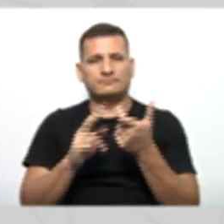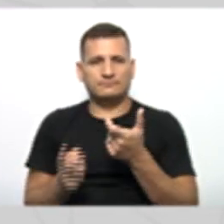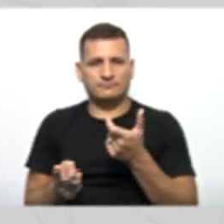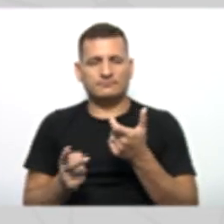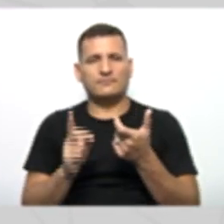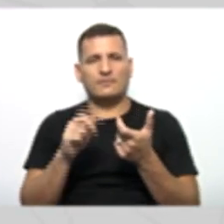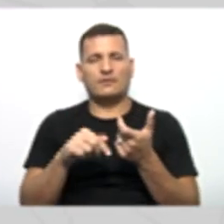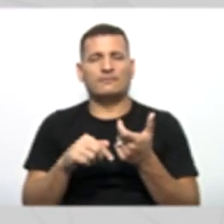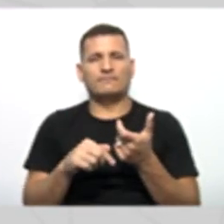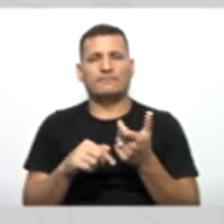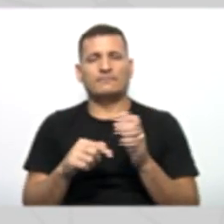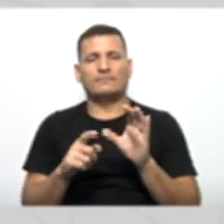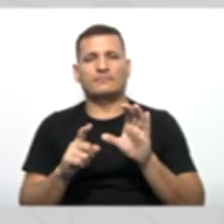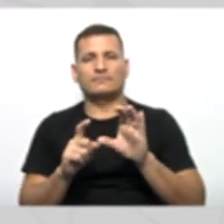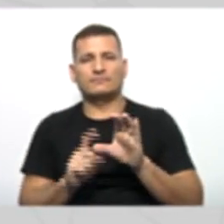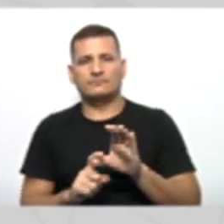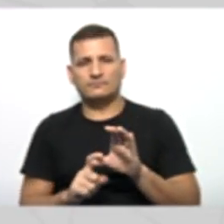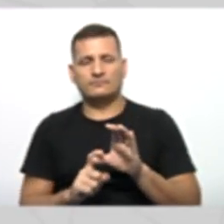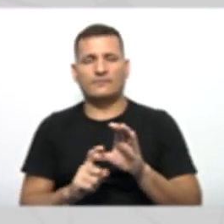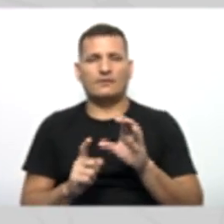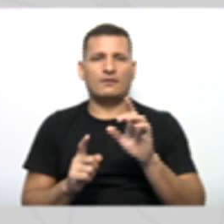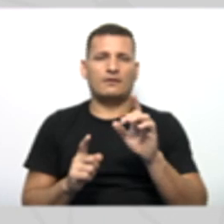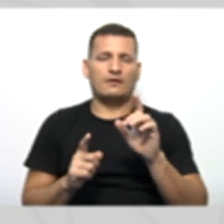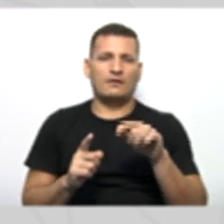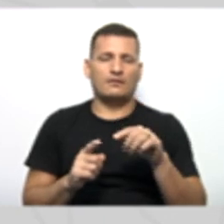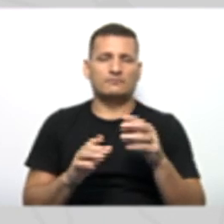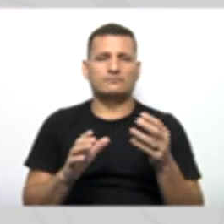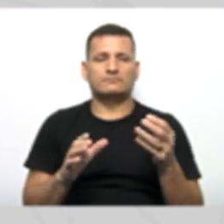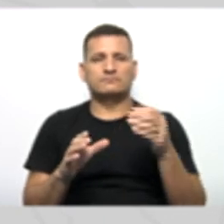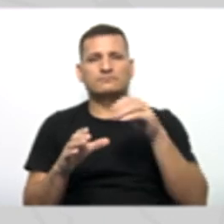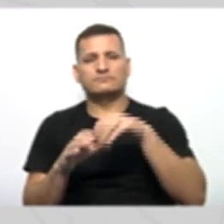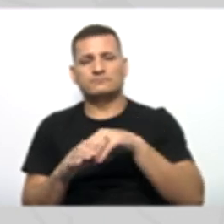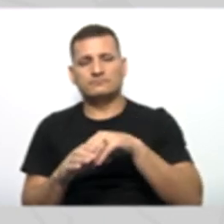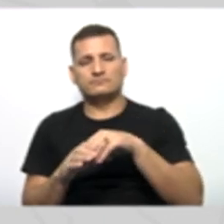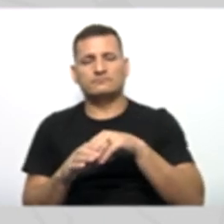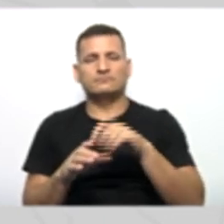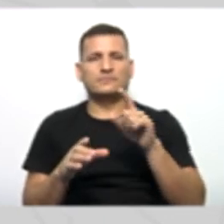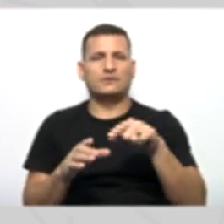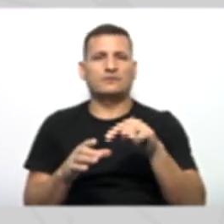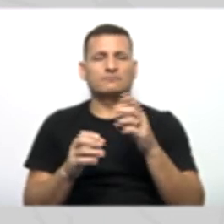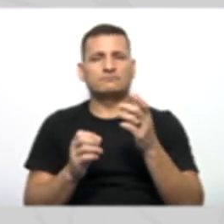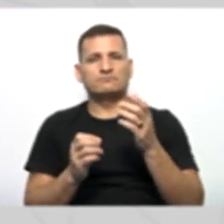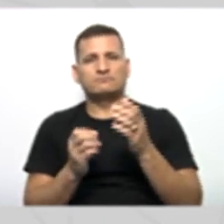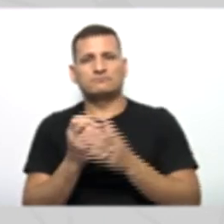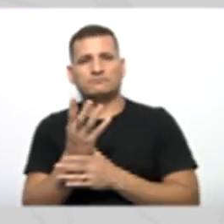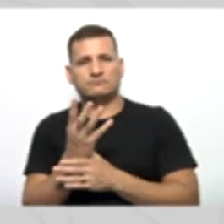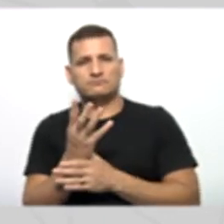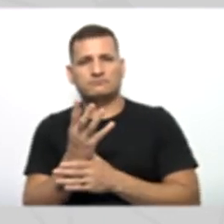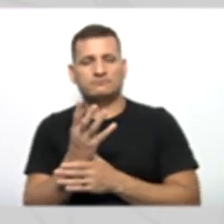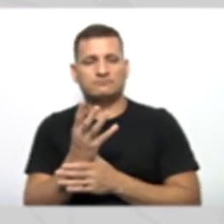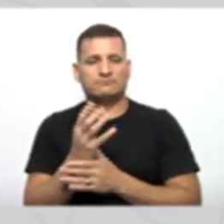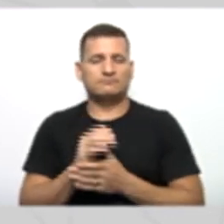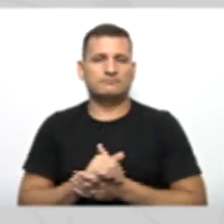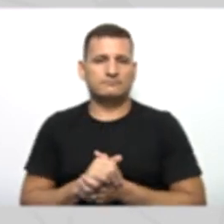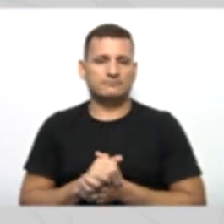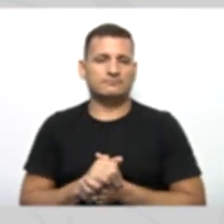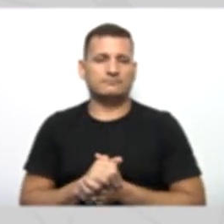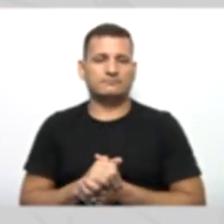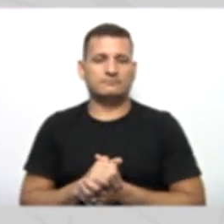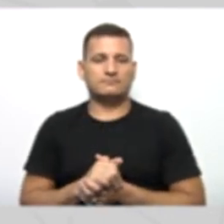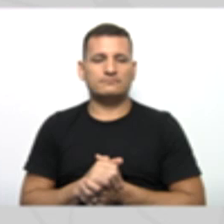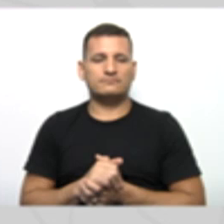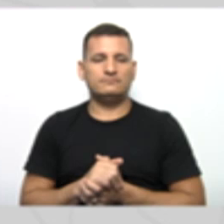uma composição? É uma sobreposição? Ou é uma criação? Meu Deus, tem umas aí que poderia até eliminar